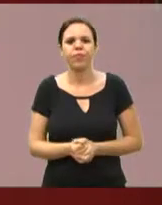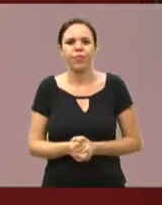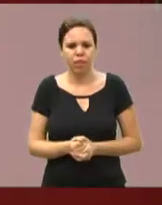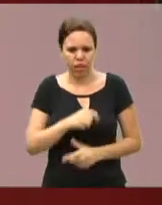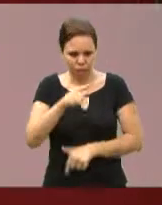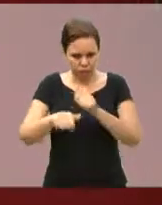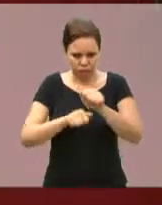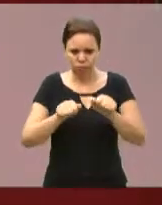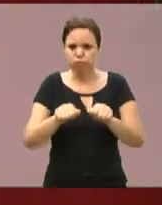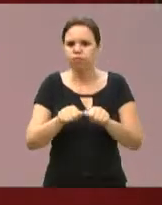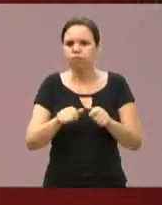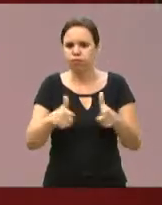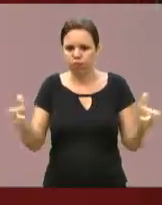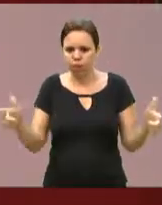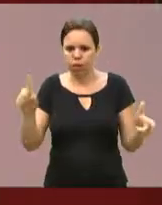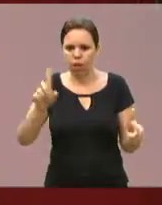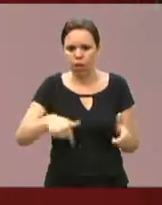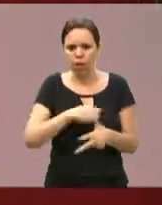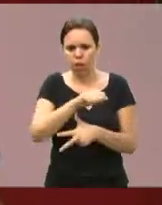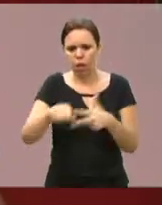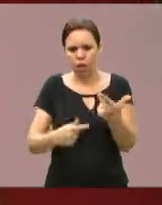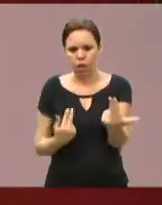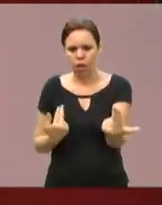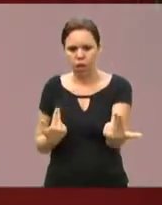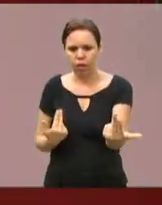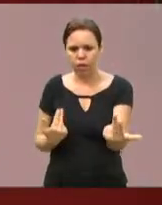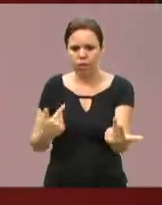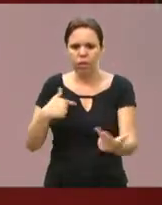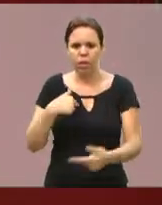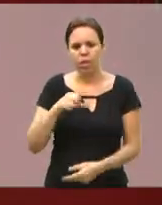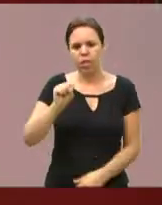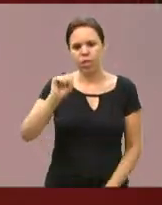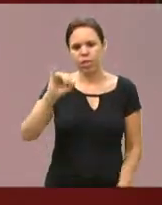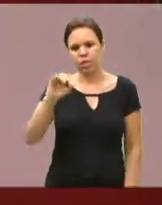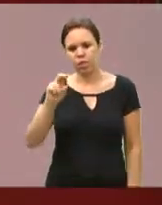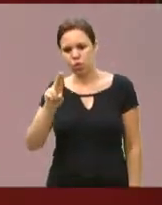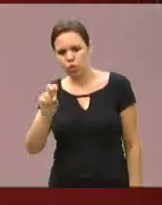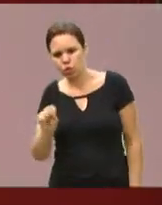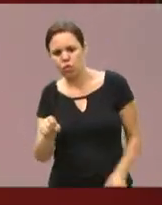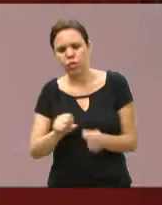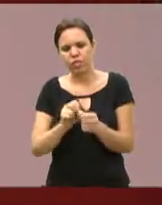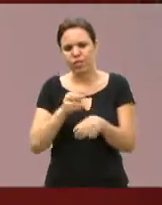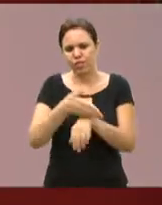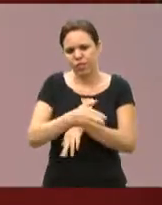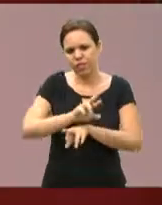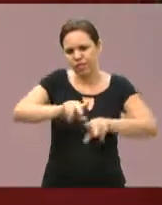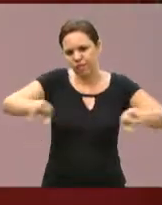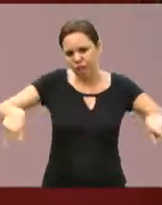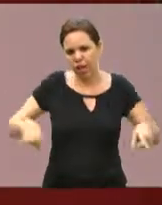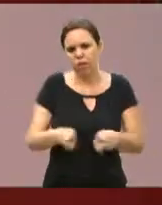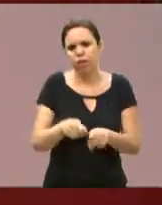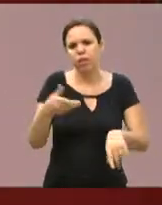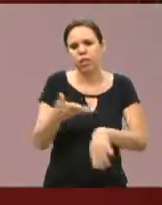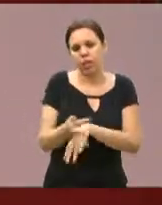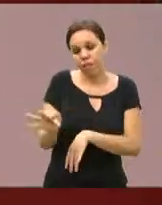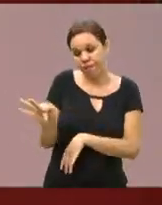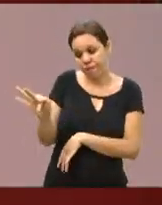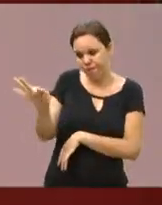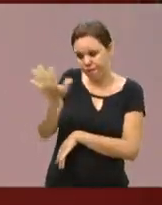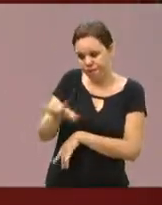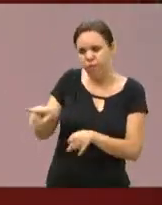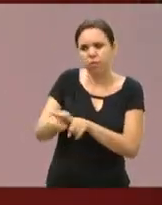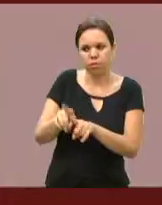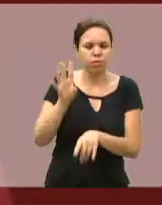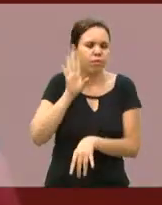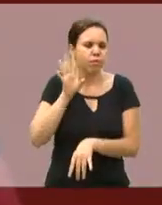bem amplo. E o Enem é a mesma coisa. Como tem o Sisu e tal, você pode entrar em várias. Sei lá, quem sabe entrar numa federal também é bem bacana,